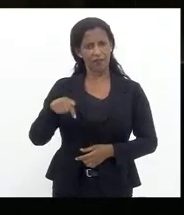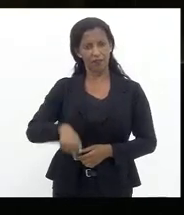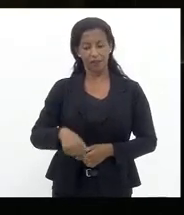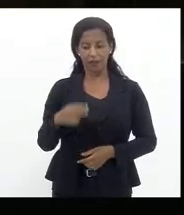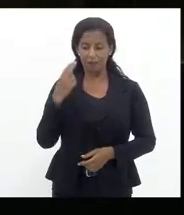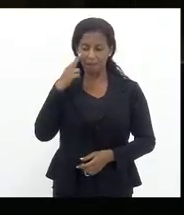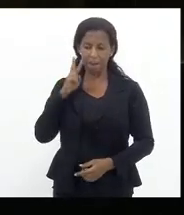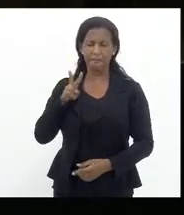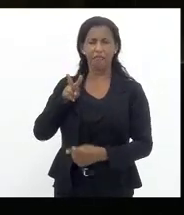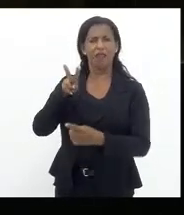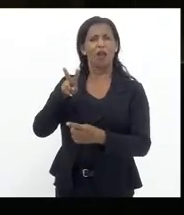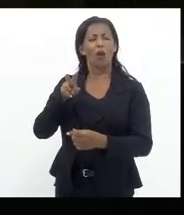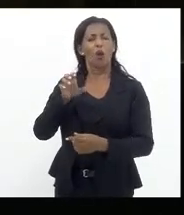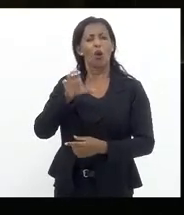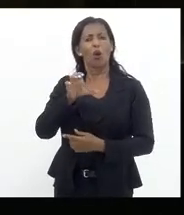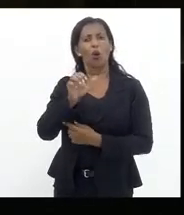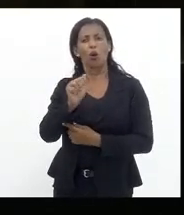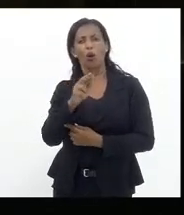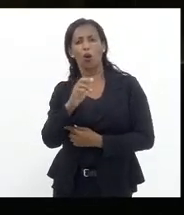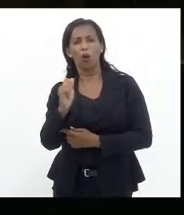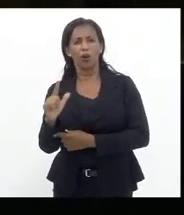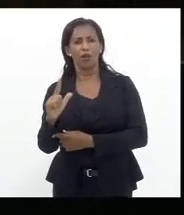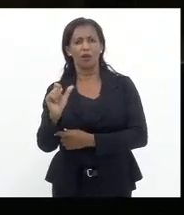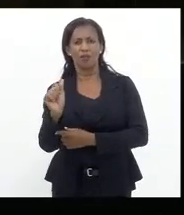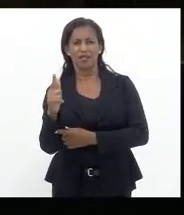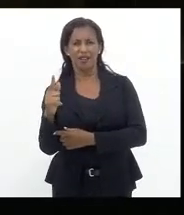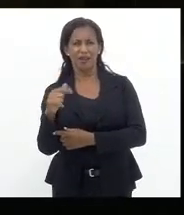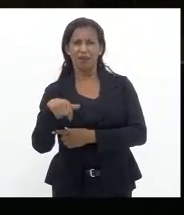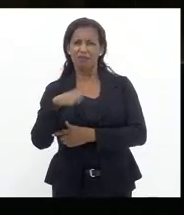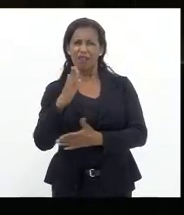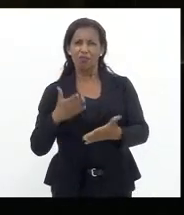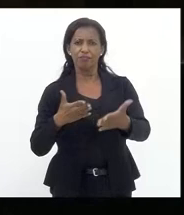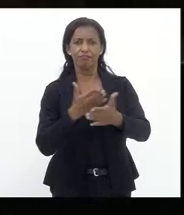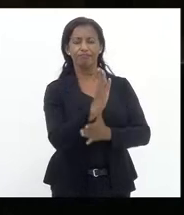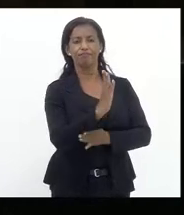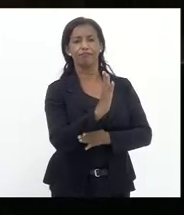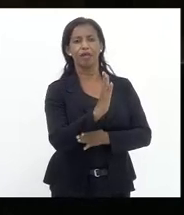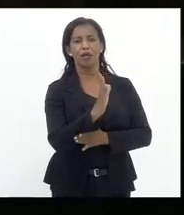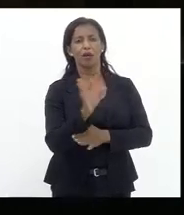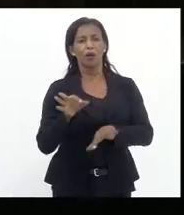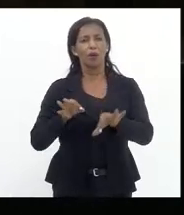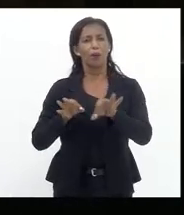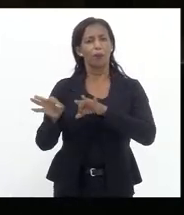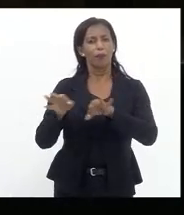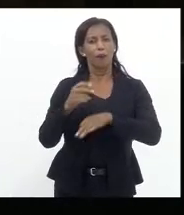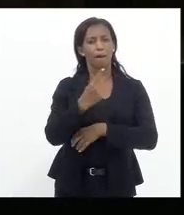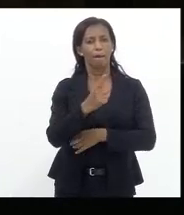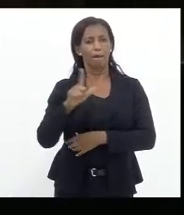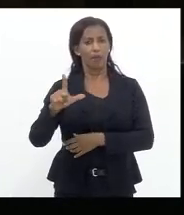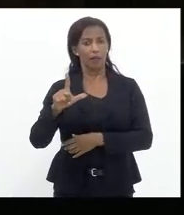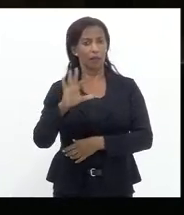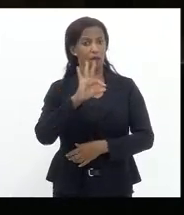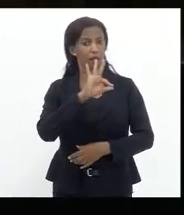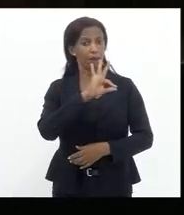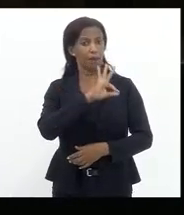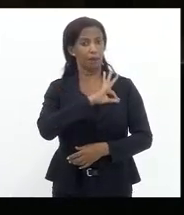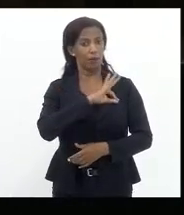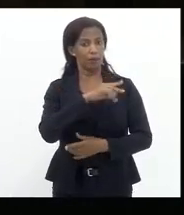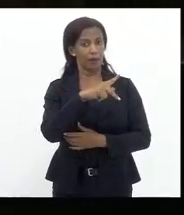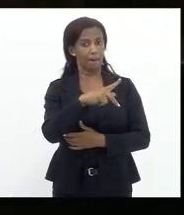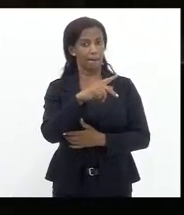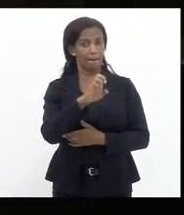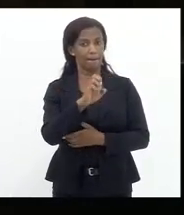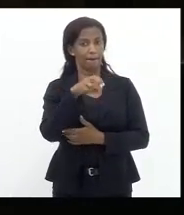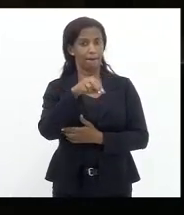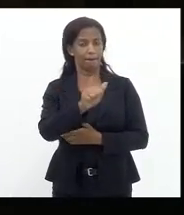Salema, desde a aprovação do projeto de criação da Polícia Penal aqui no Estado do Rio de Janeiro, projeto do